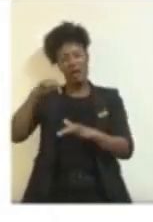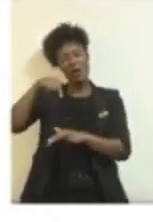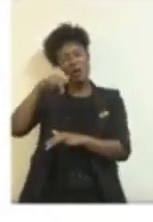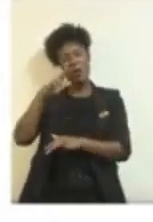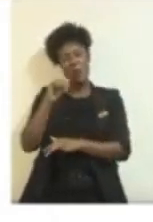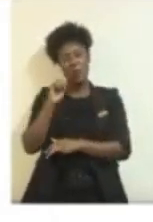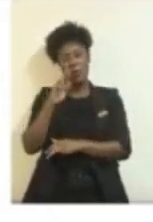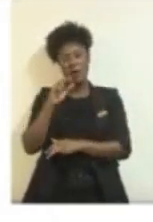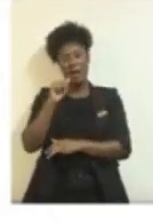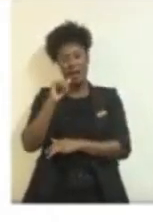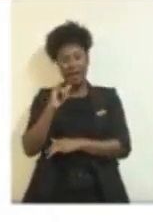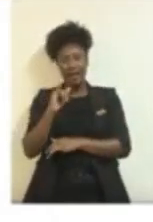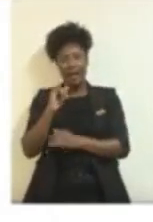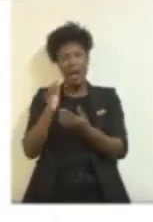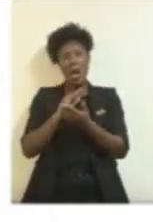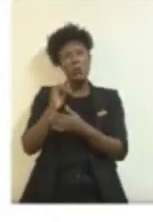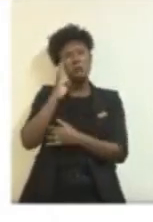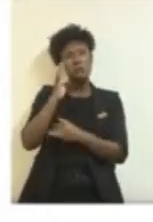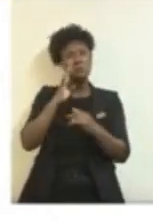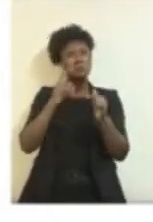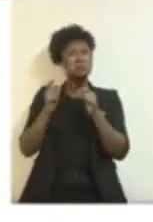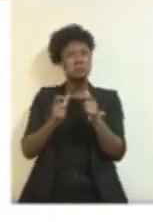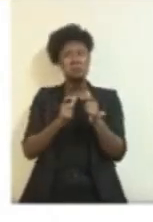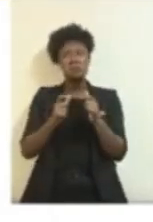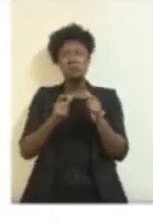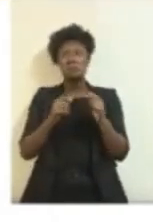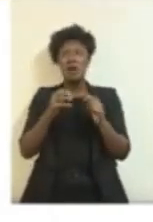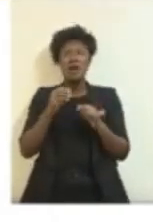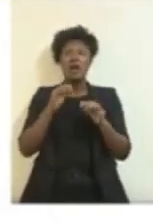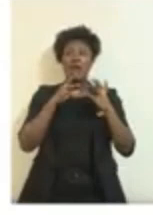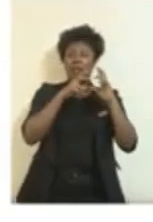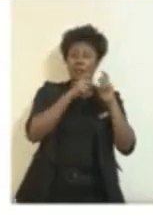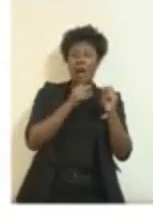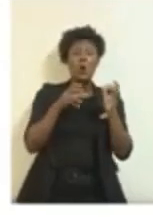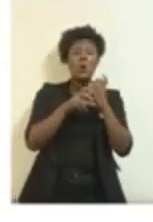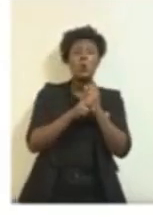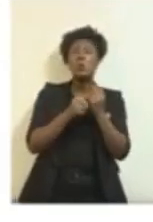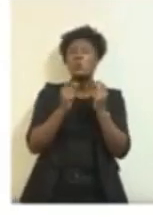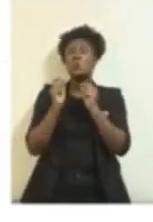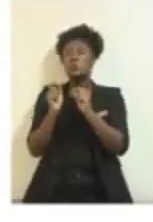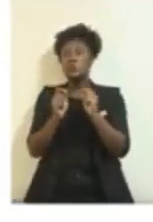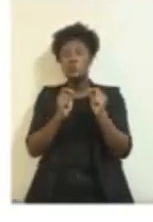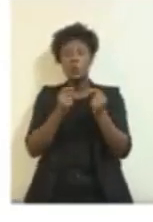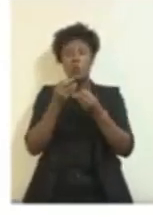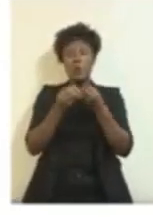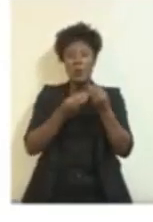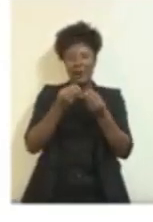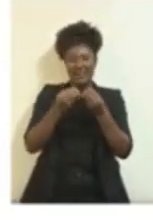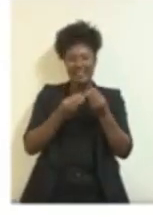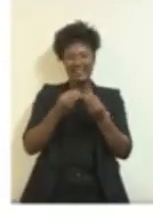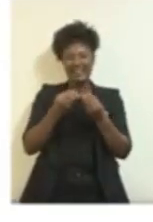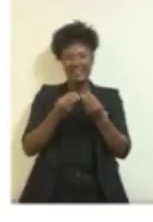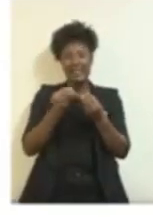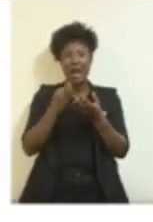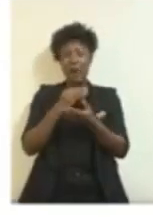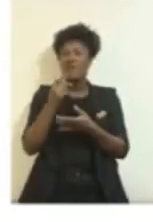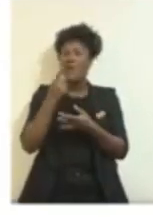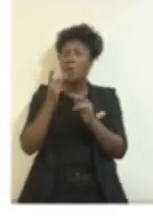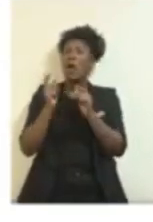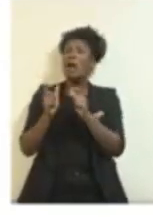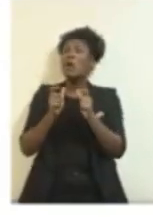no final do campo. Quantos animais, quantos bichos a gente está vendo aqui. A biodiversidade do campo está tão alta, todo mundo falou, né?